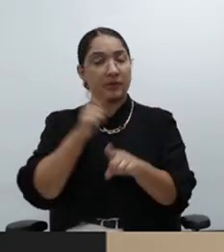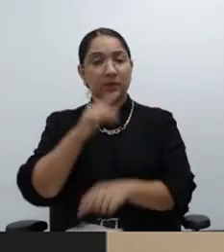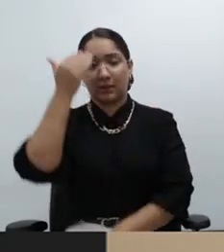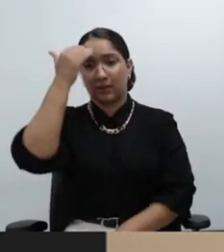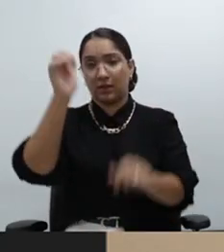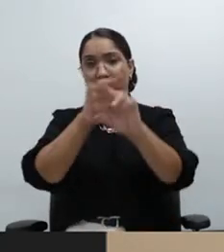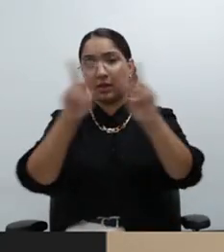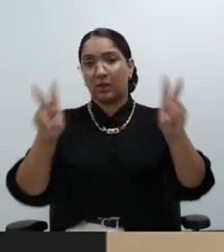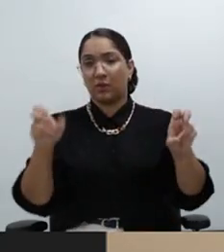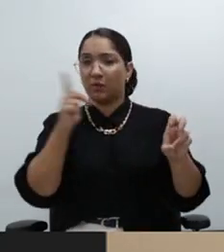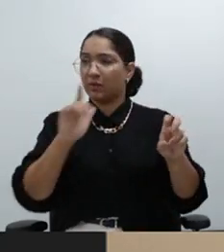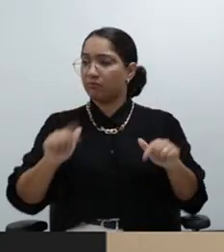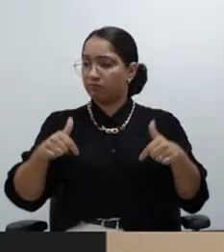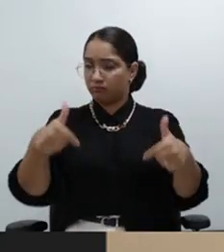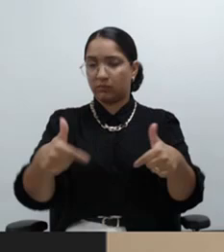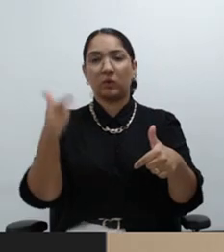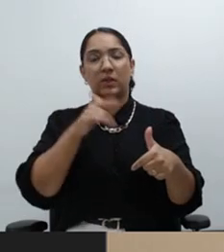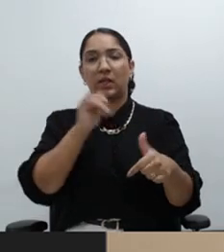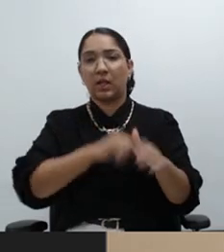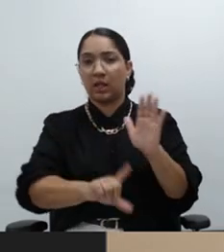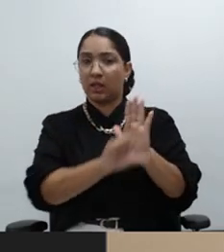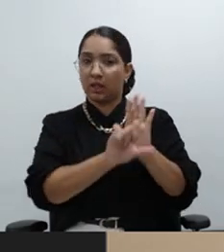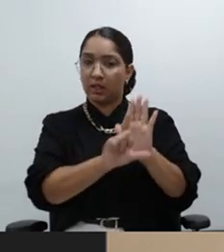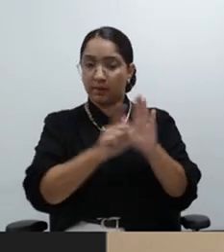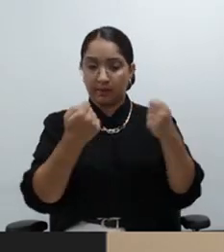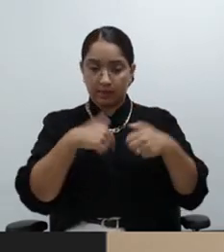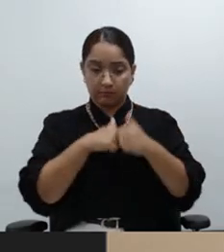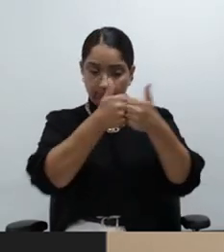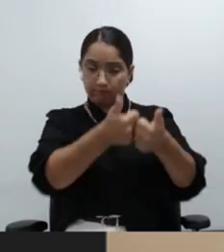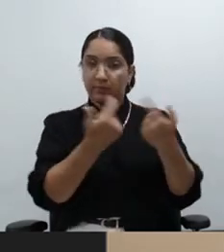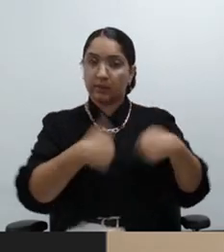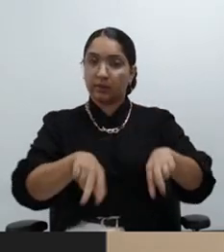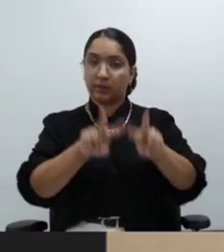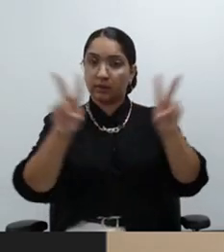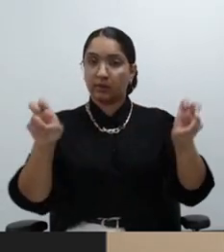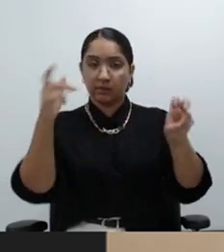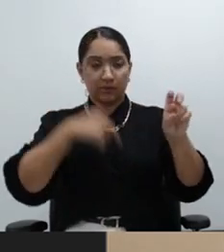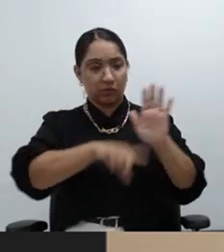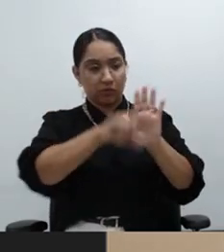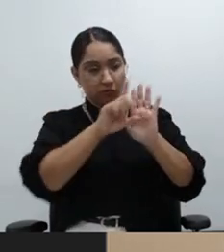para mim e para a continuidade do serviço que eu pudesse continuar em tal SIC.